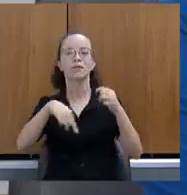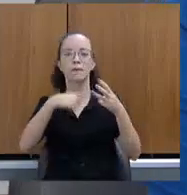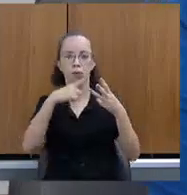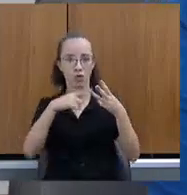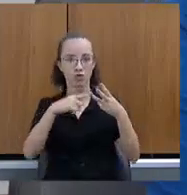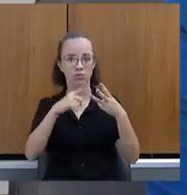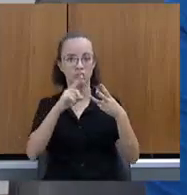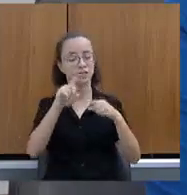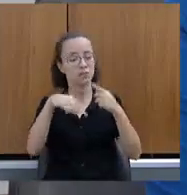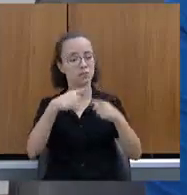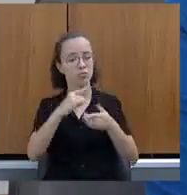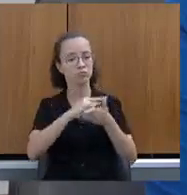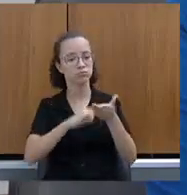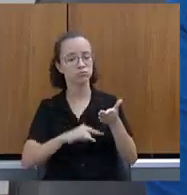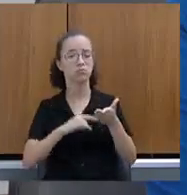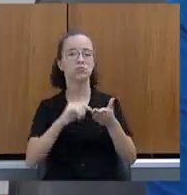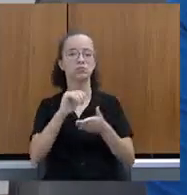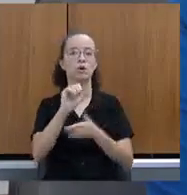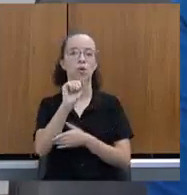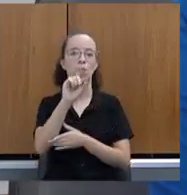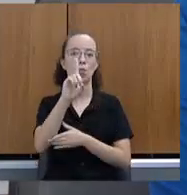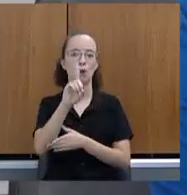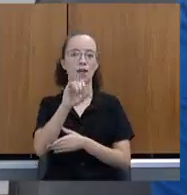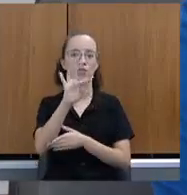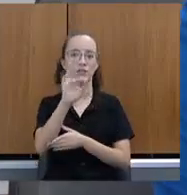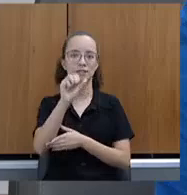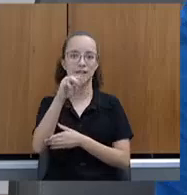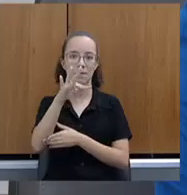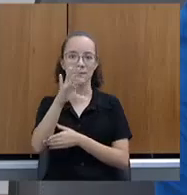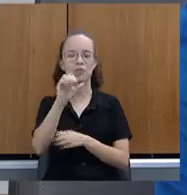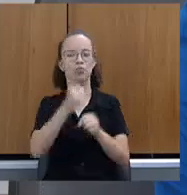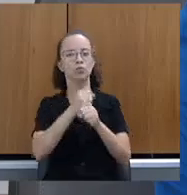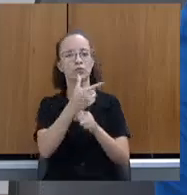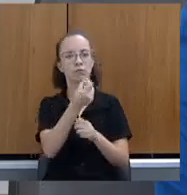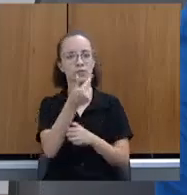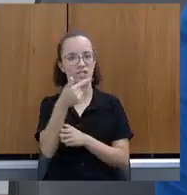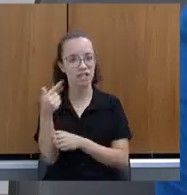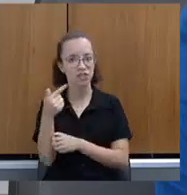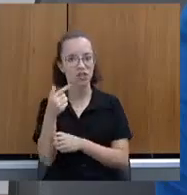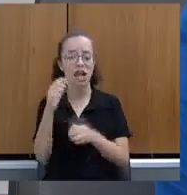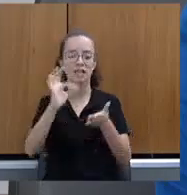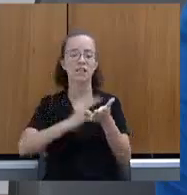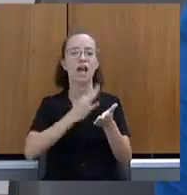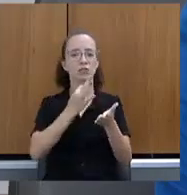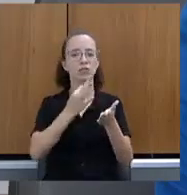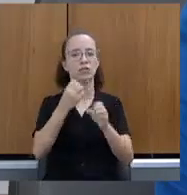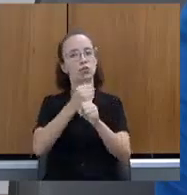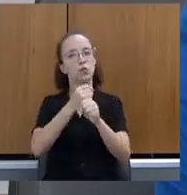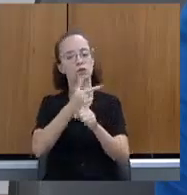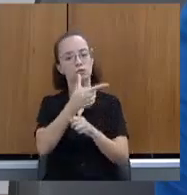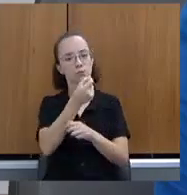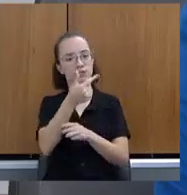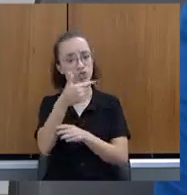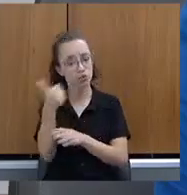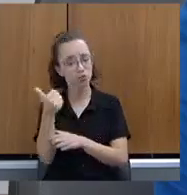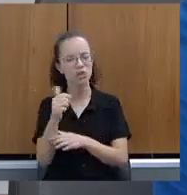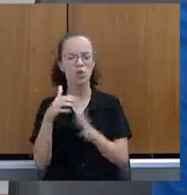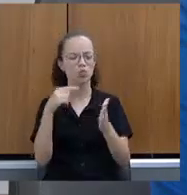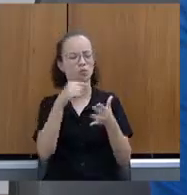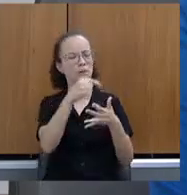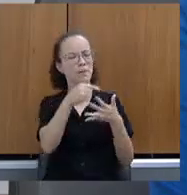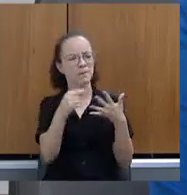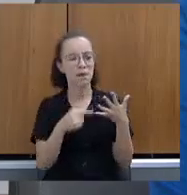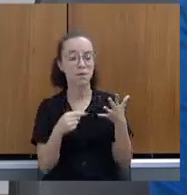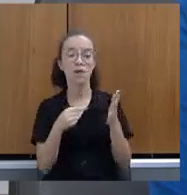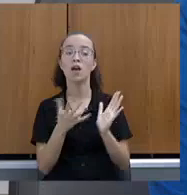um aditamento do termo de compromisso de 2017 assinado em 2021 todos eles